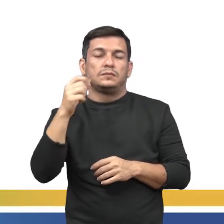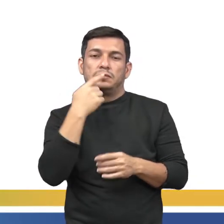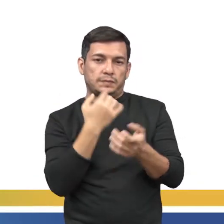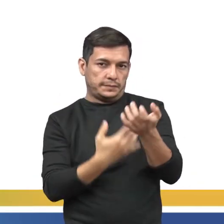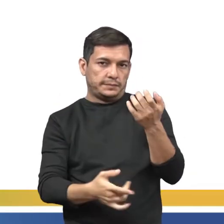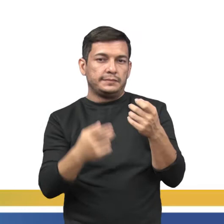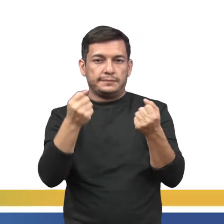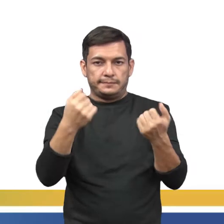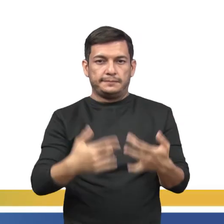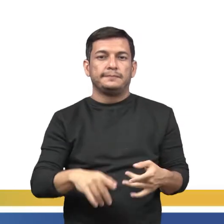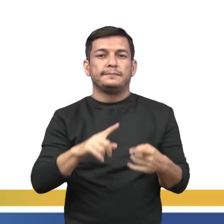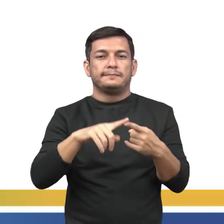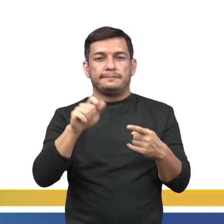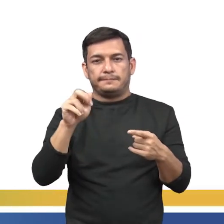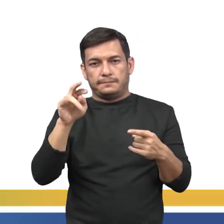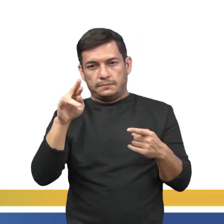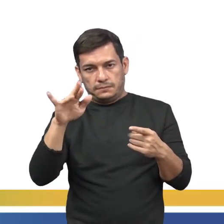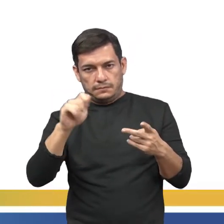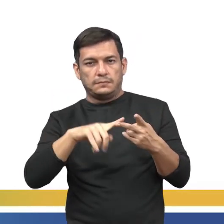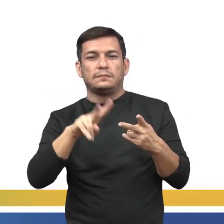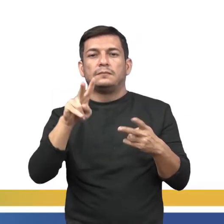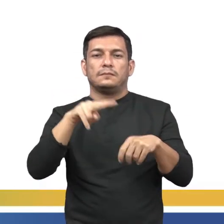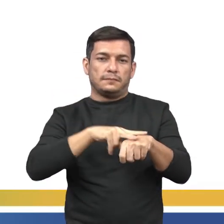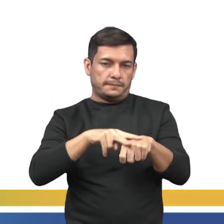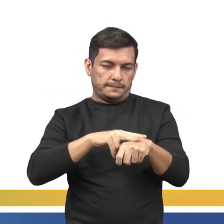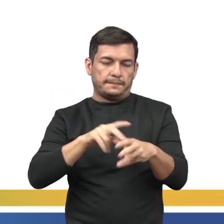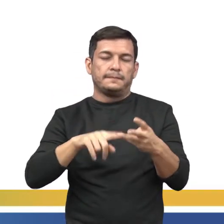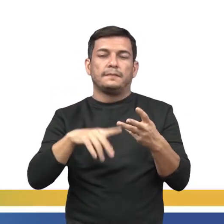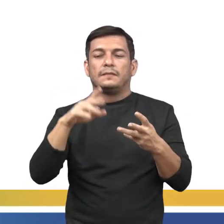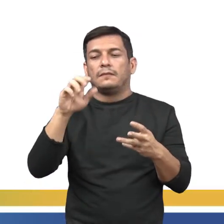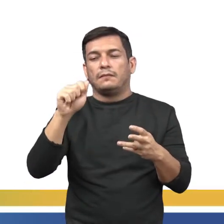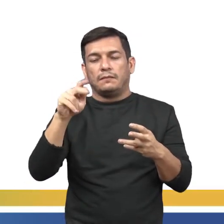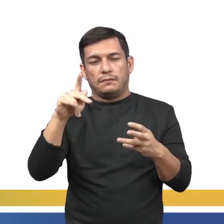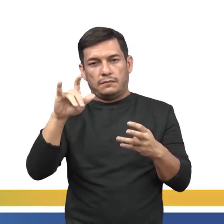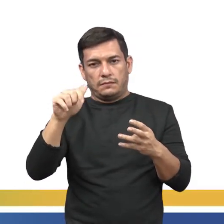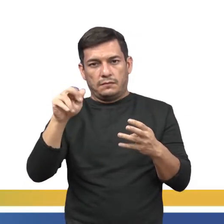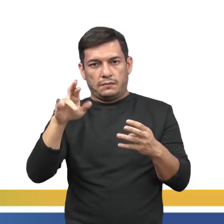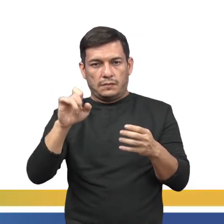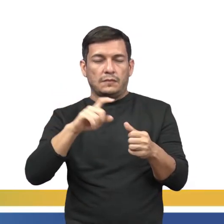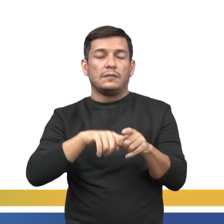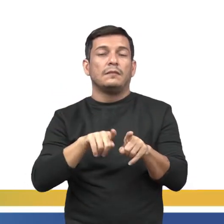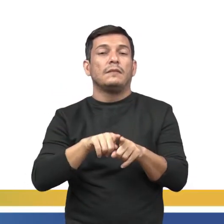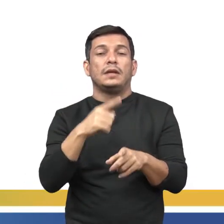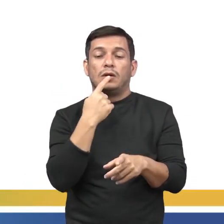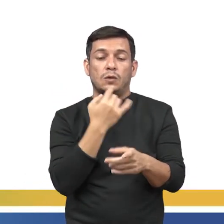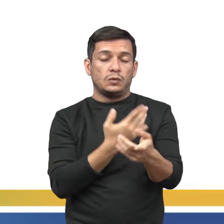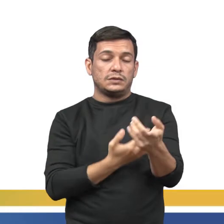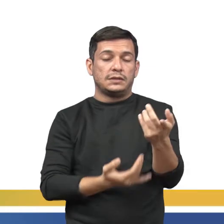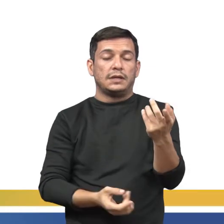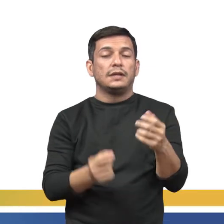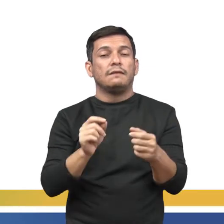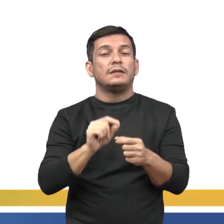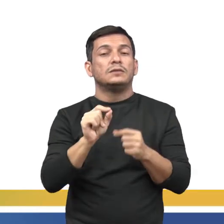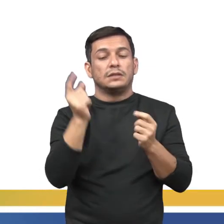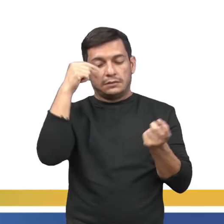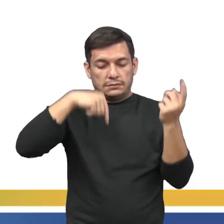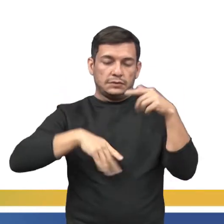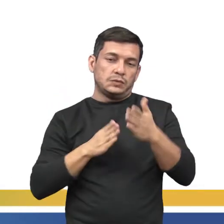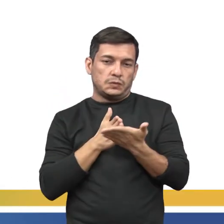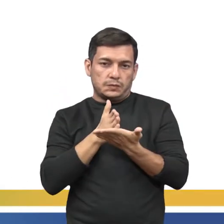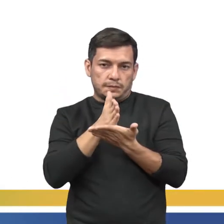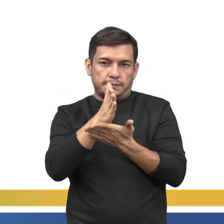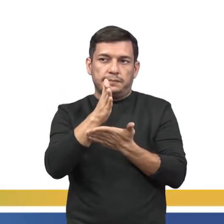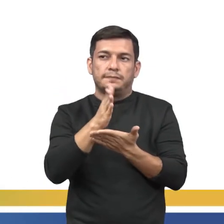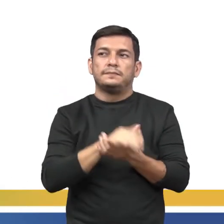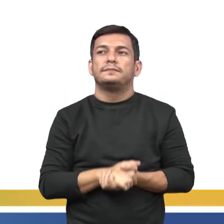vasos sanguíneos, onde nós falamos sobre as artérias, as veias, os capilares, a pressão sanguínea que faz com que